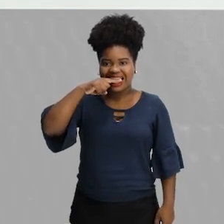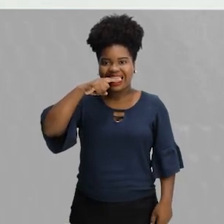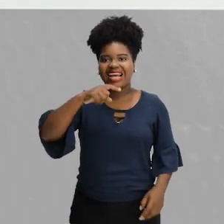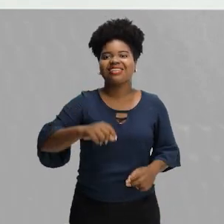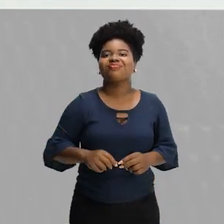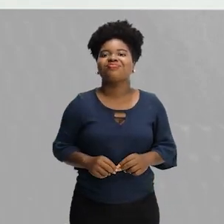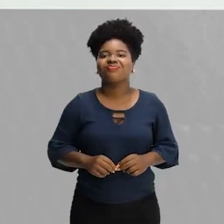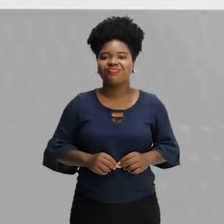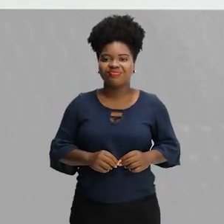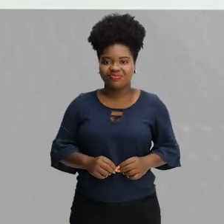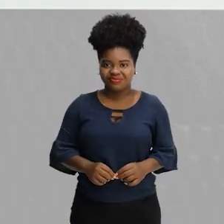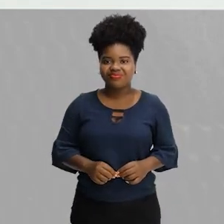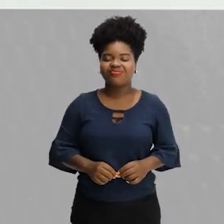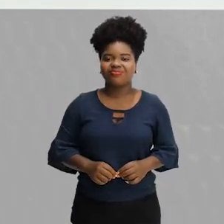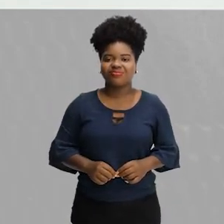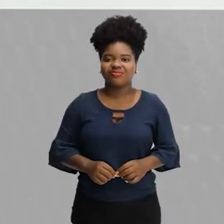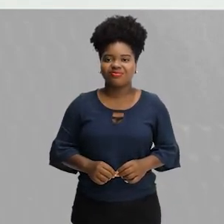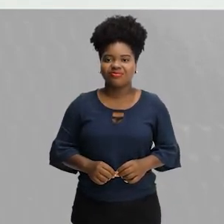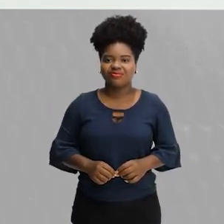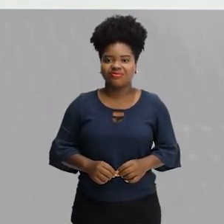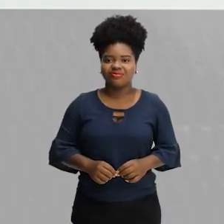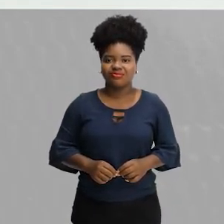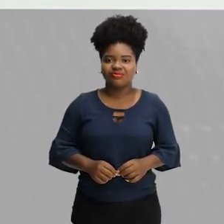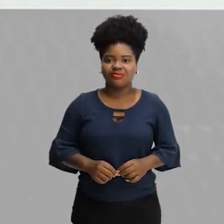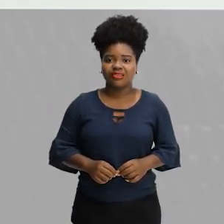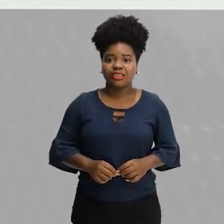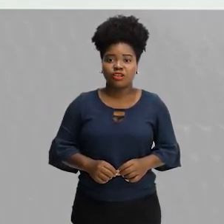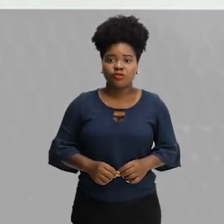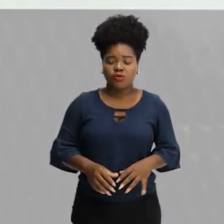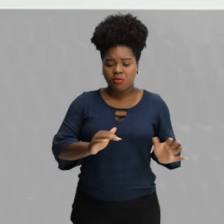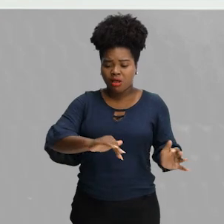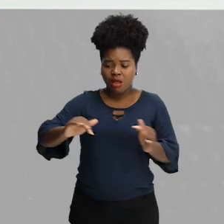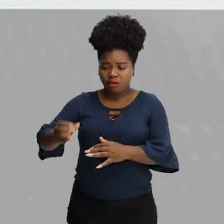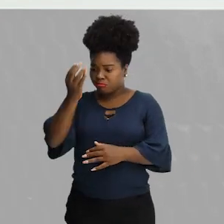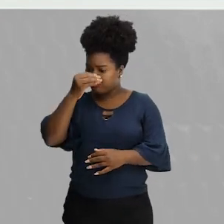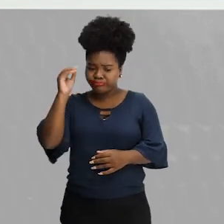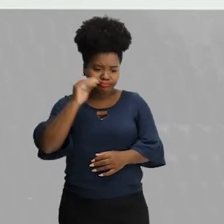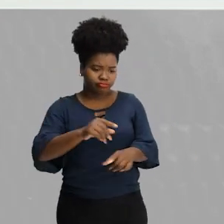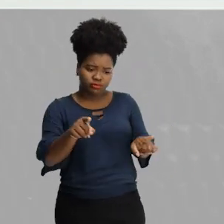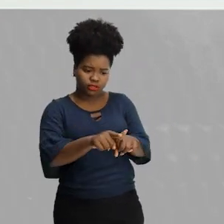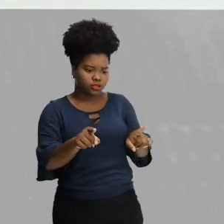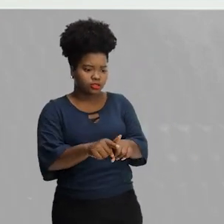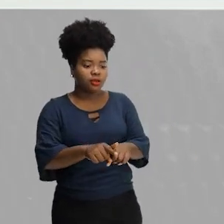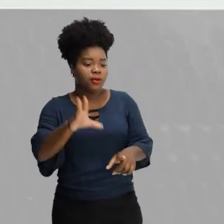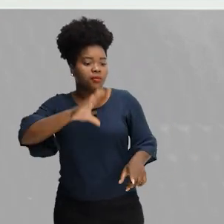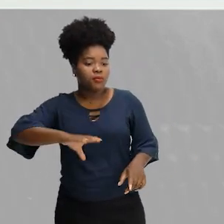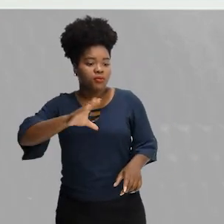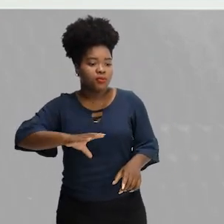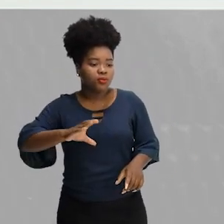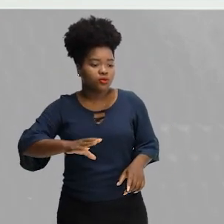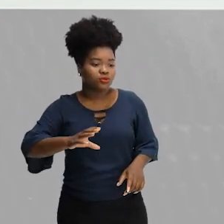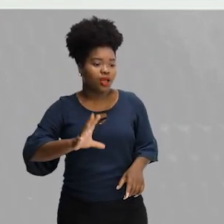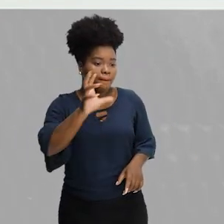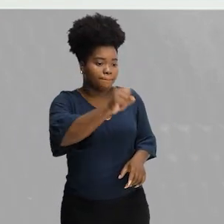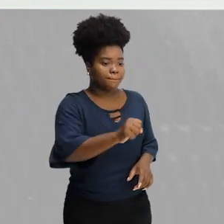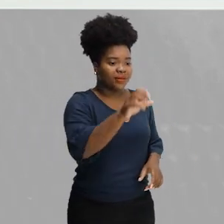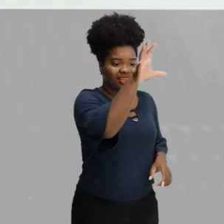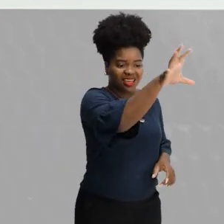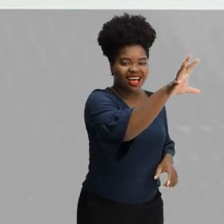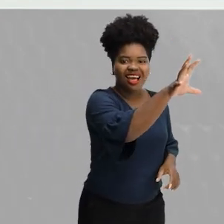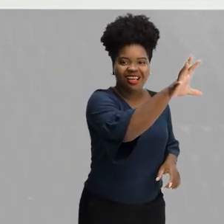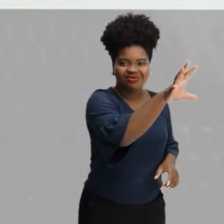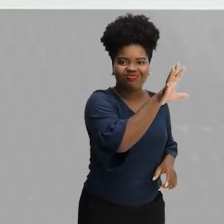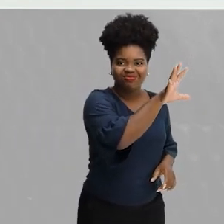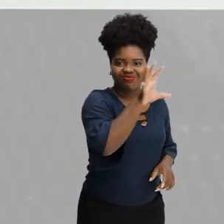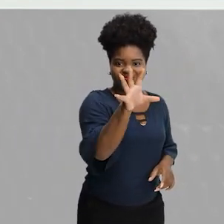da cana-de-açúcar. Agora, como não deu muito certo, Portugal pega as terras de volta, o que ela vai fazer? Os governos gerais.